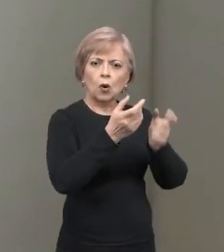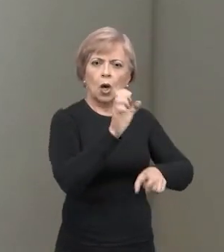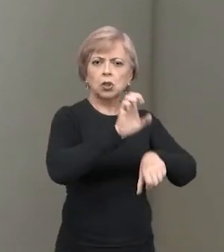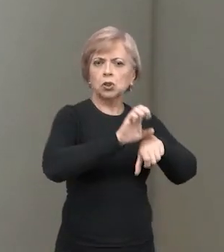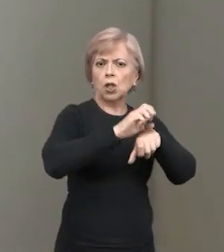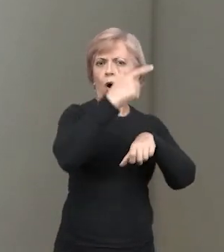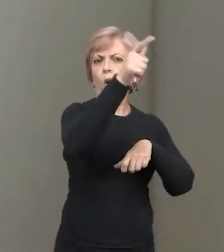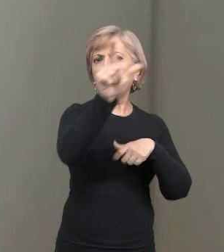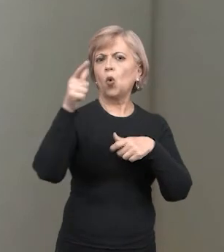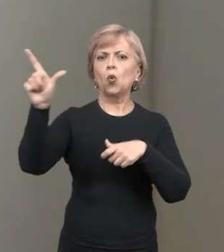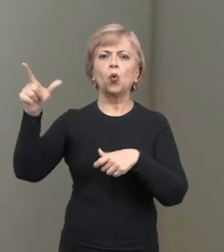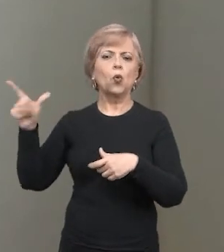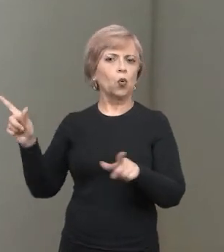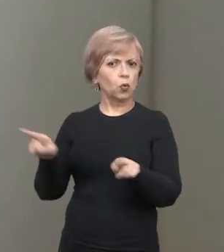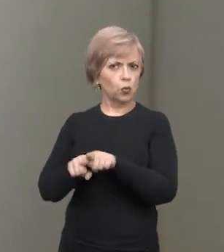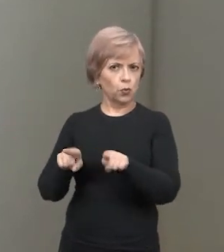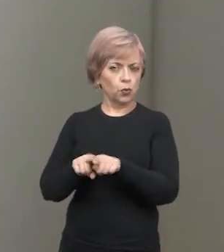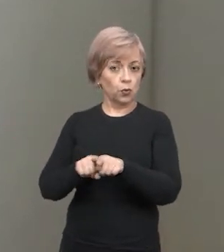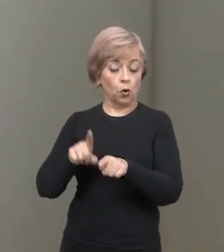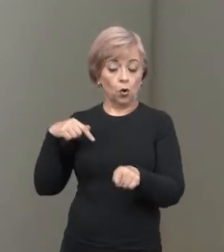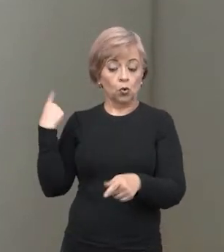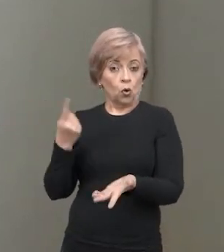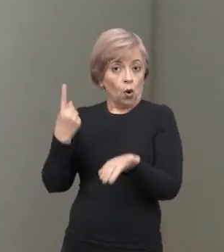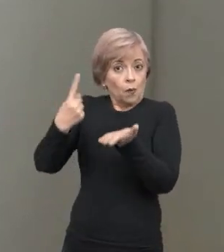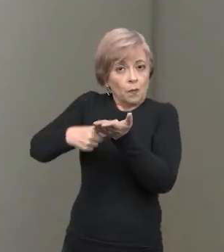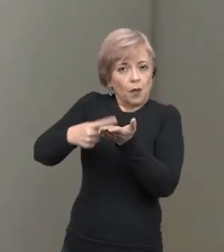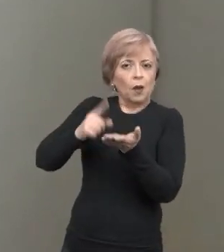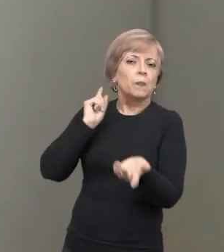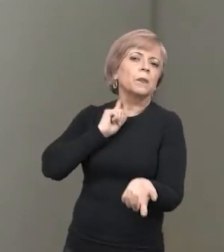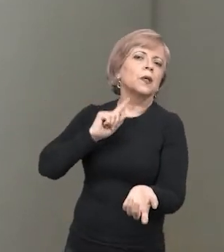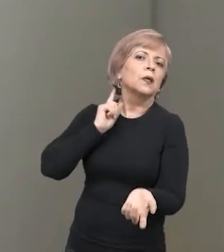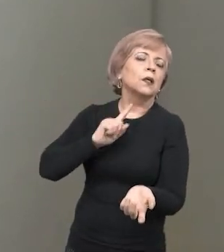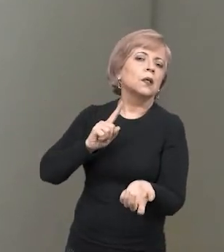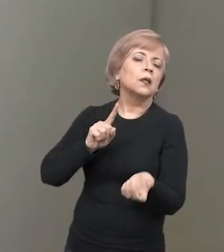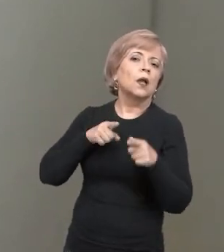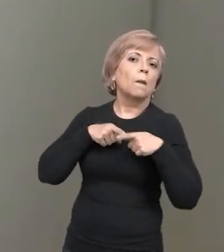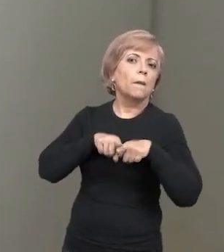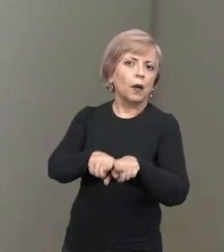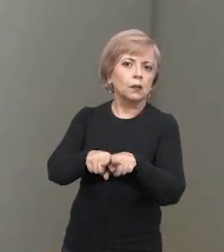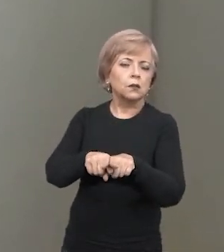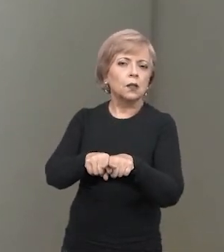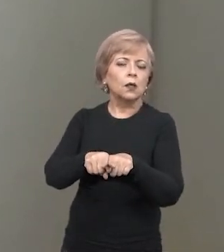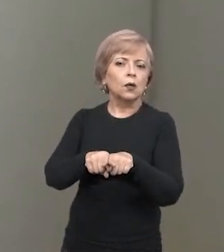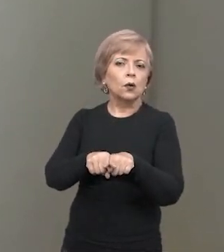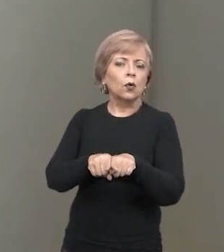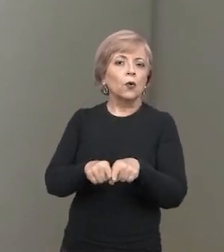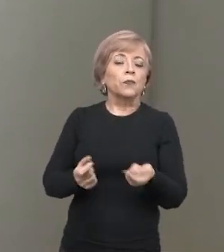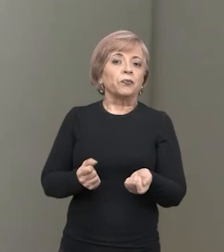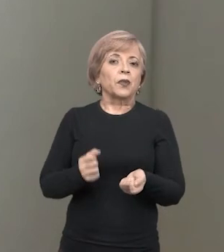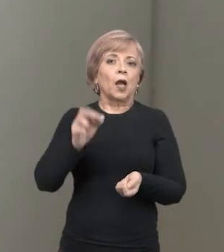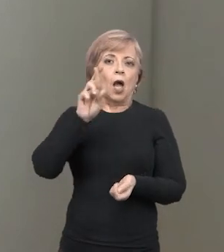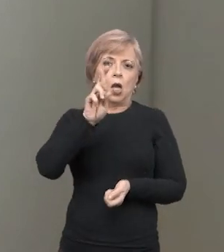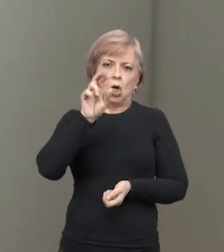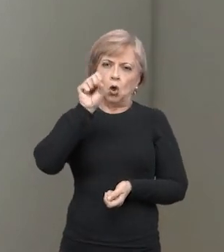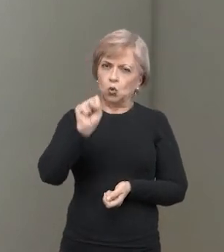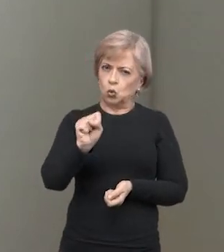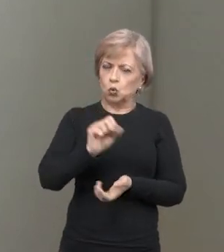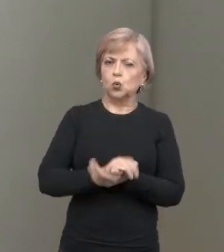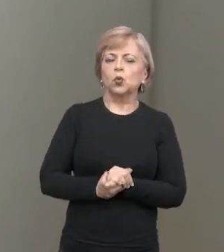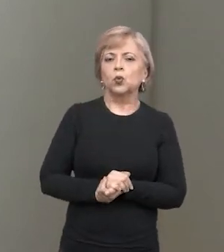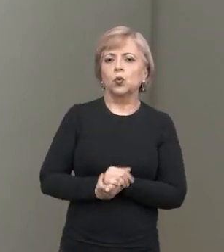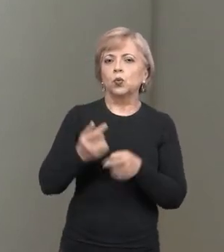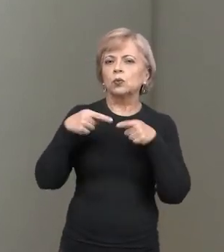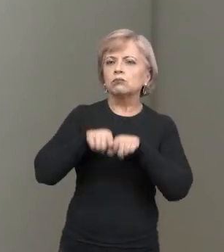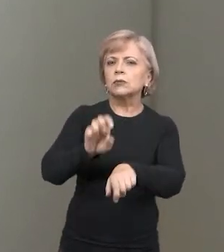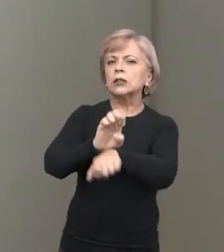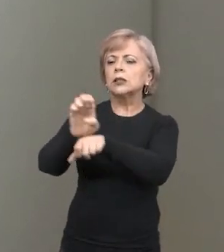estados. Já firmamos parcerias com Minas Gerais, com Rio Grande do Sul, com diversos atores de outros